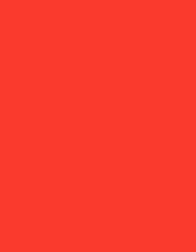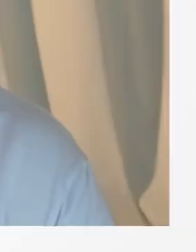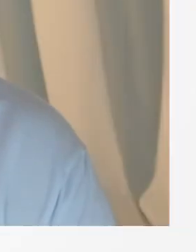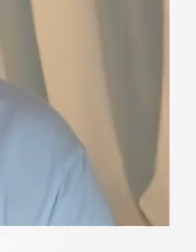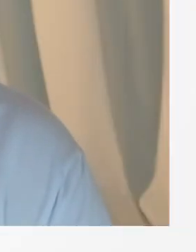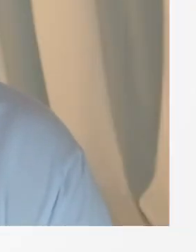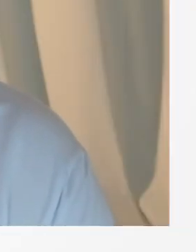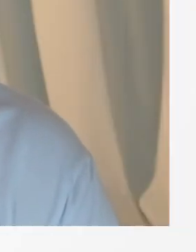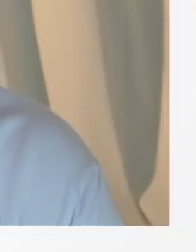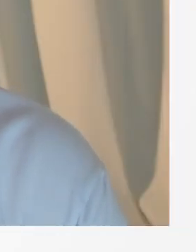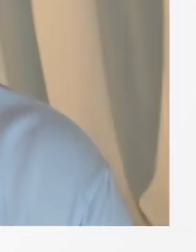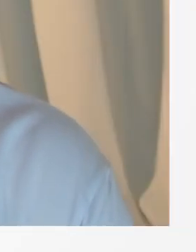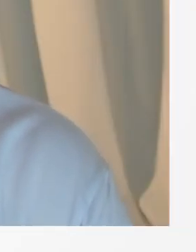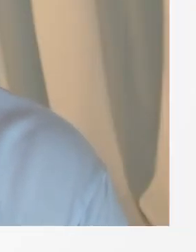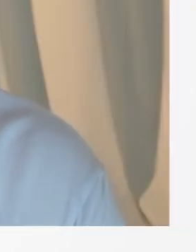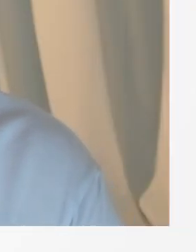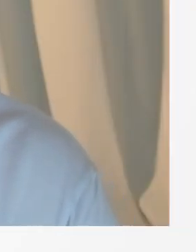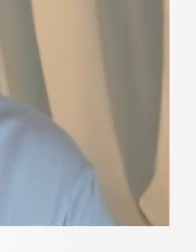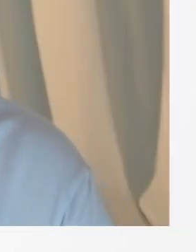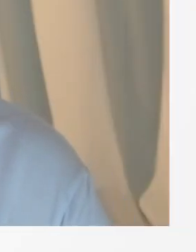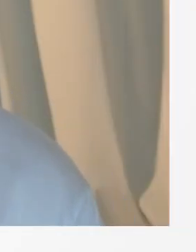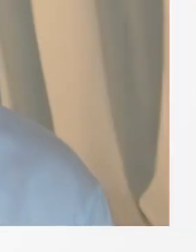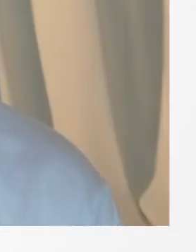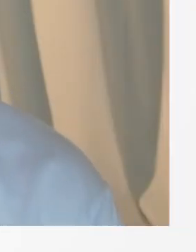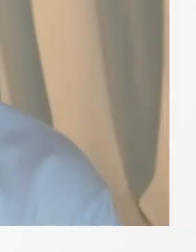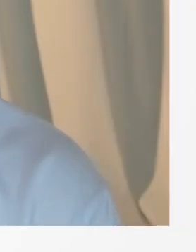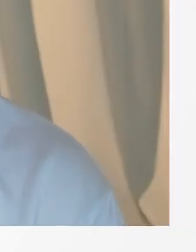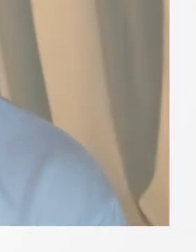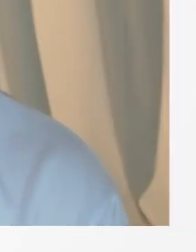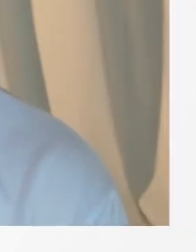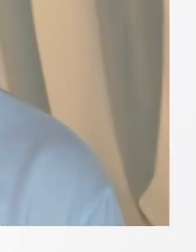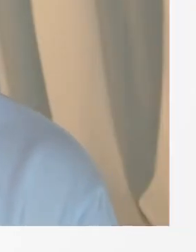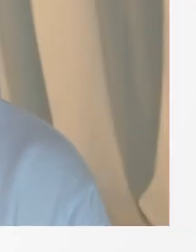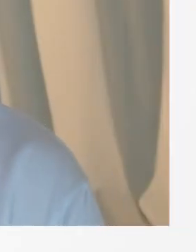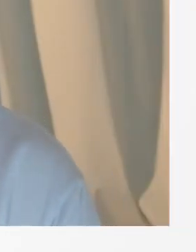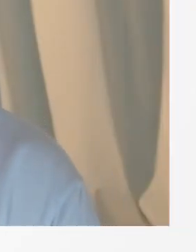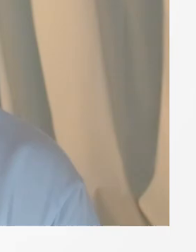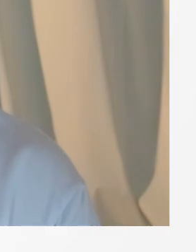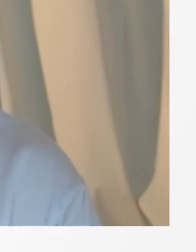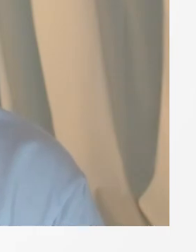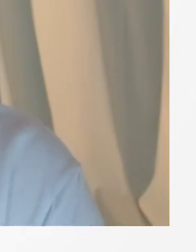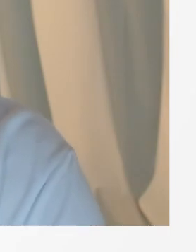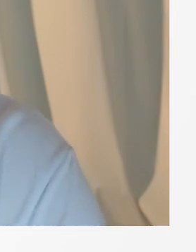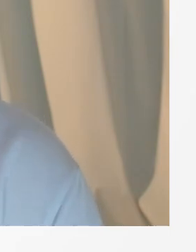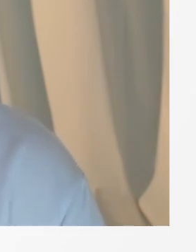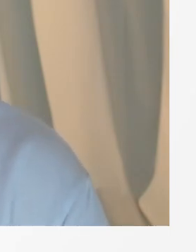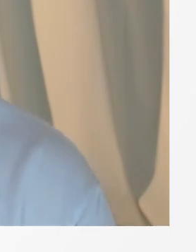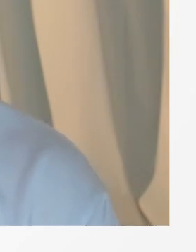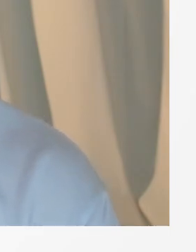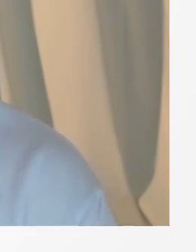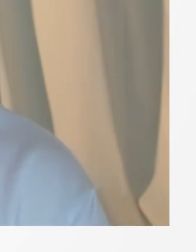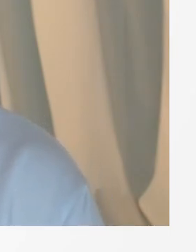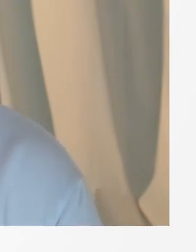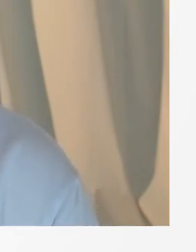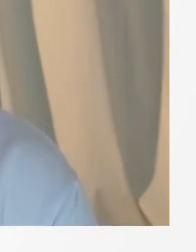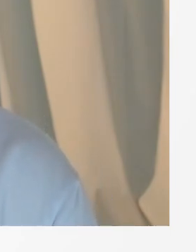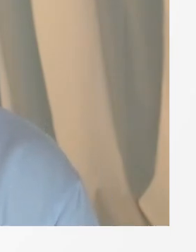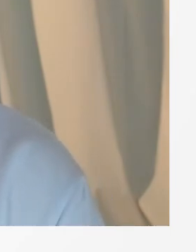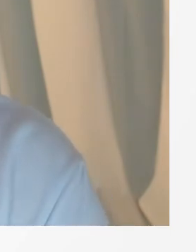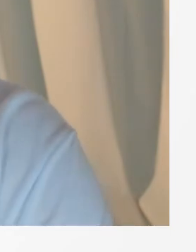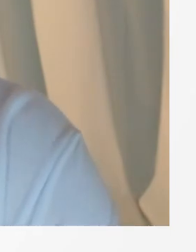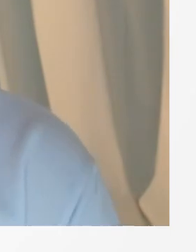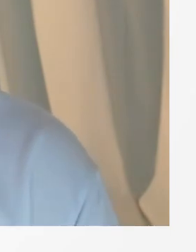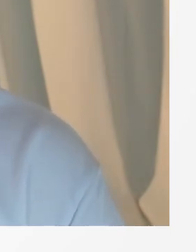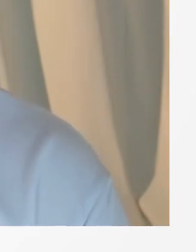Olá queridos irmãos e irmãs que a paz e a Graça de Cristo esteja em cada um de vocês para você que não me conhece eu